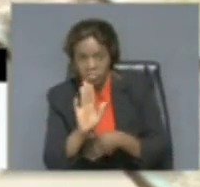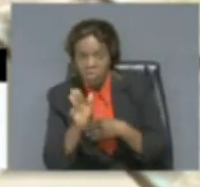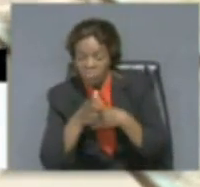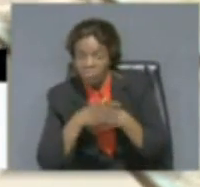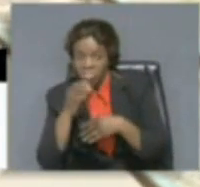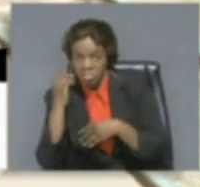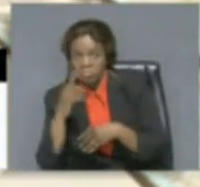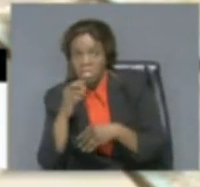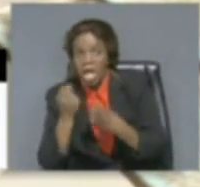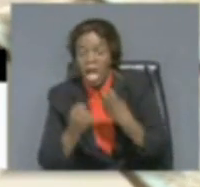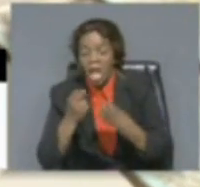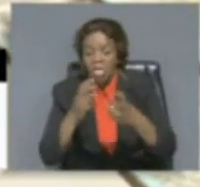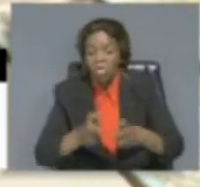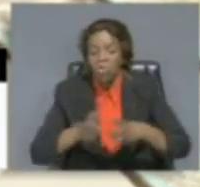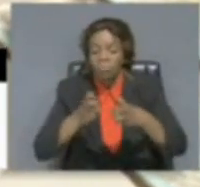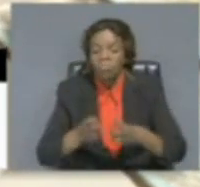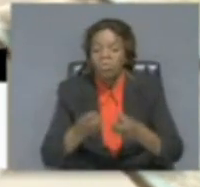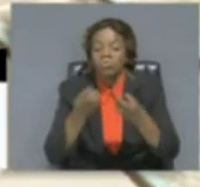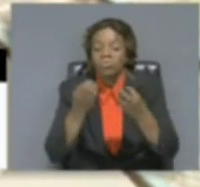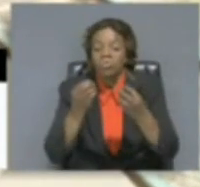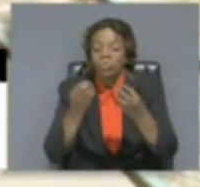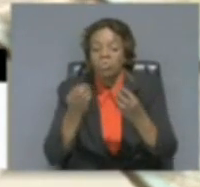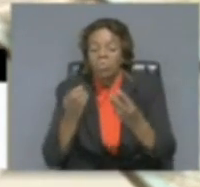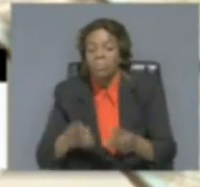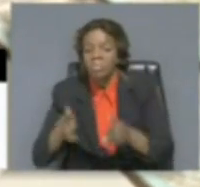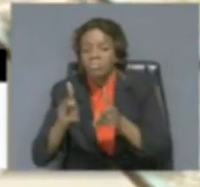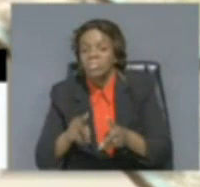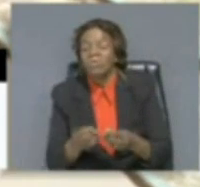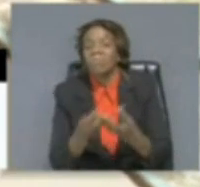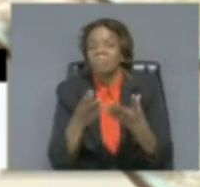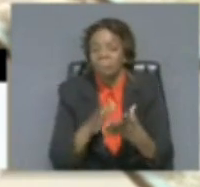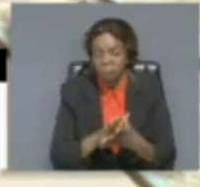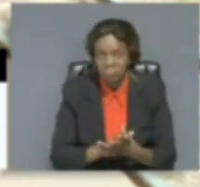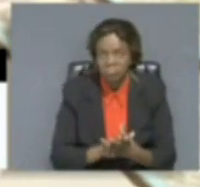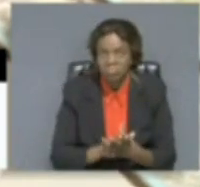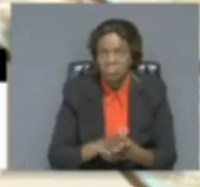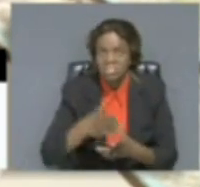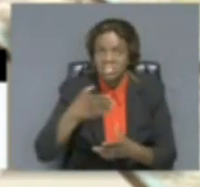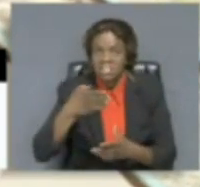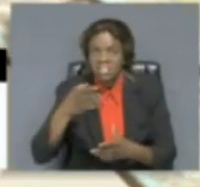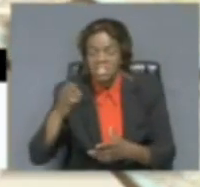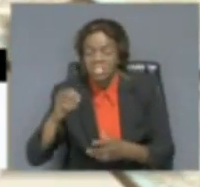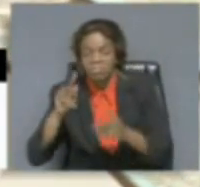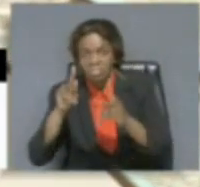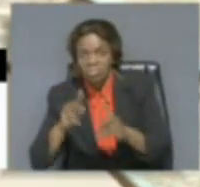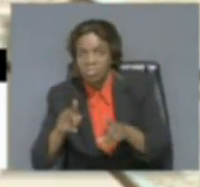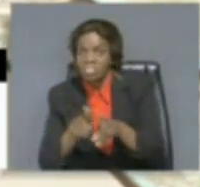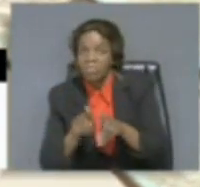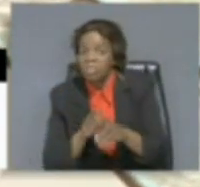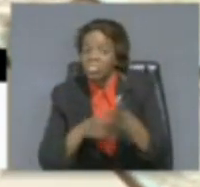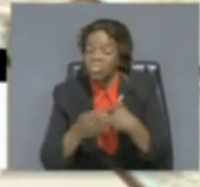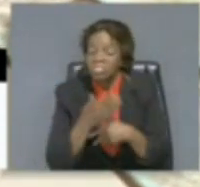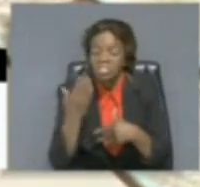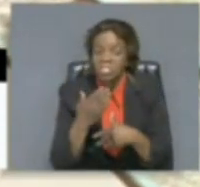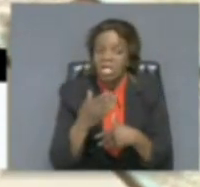comboio tem capacidade para cerca de 700 pessoas, tanto, e pode levar todos os dias